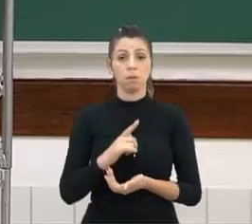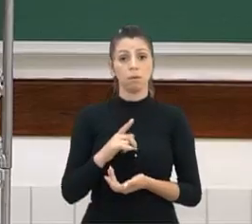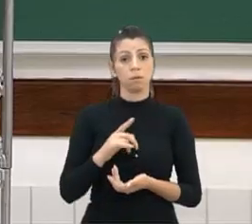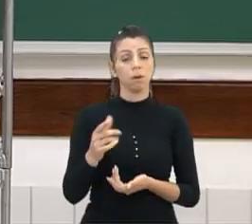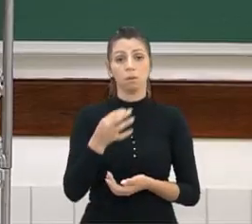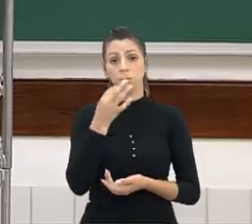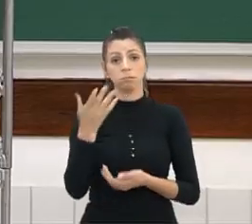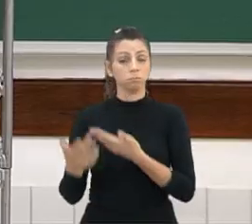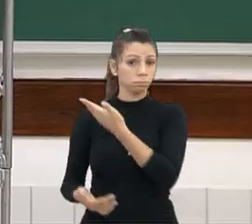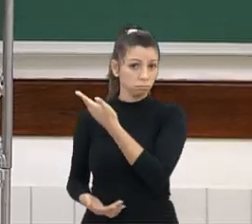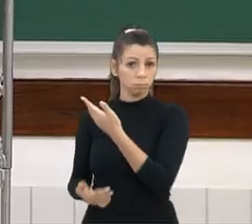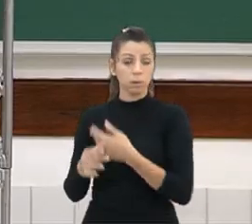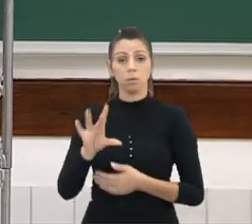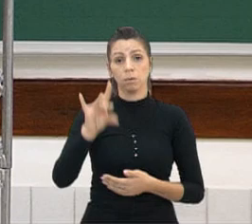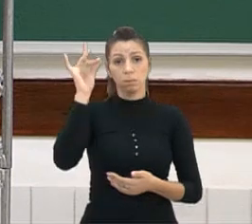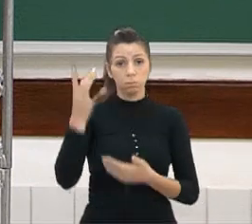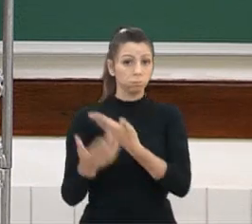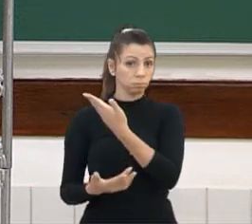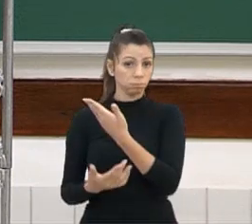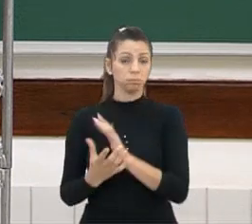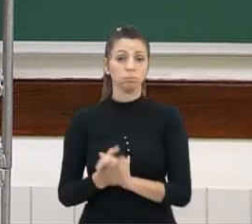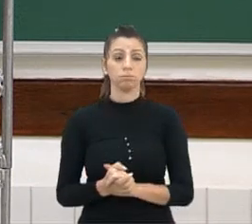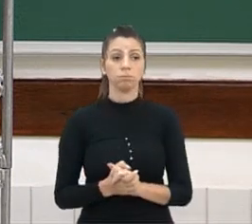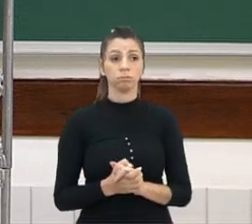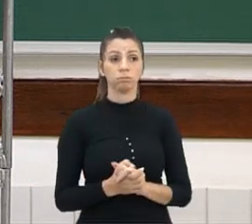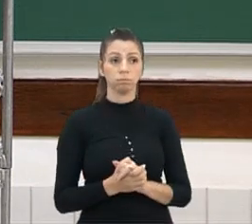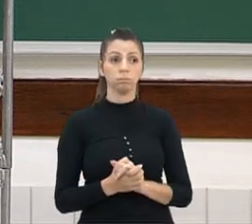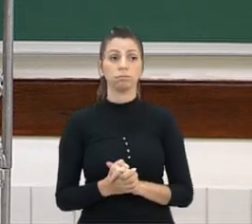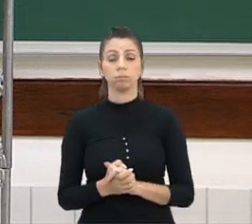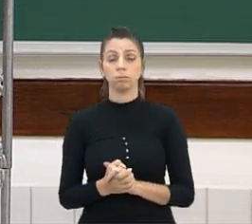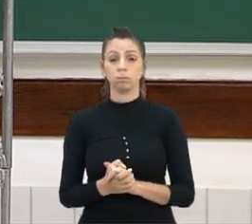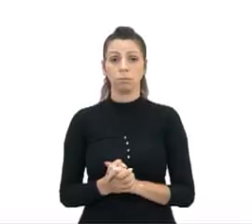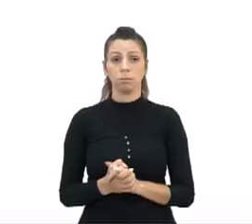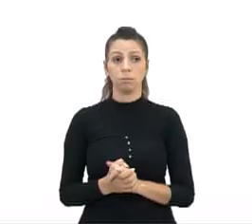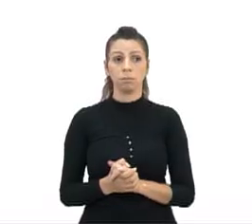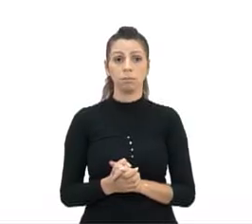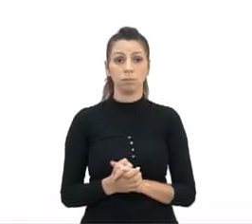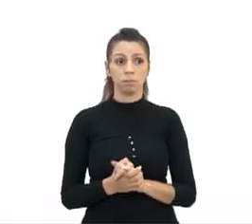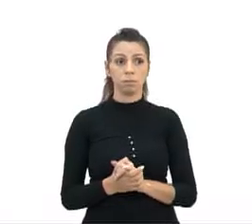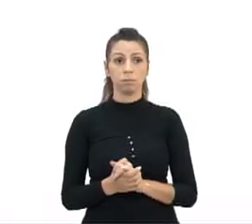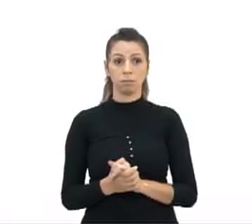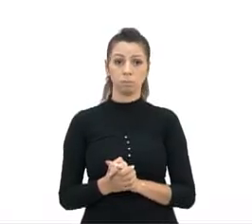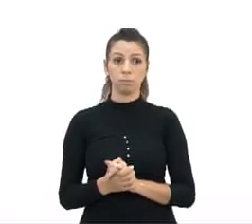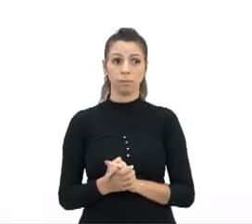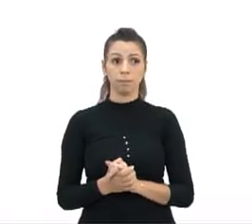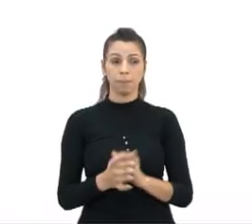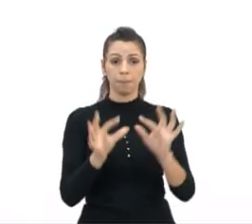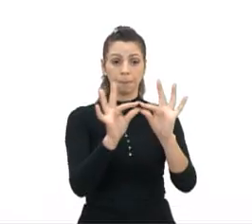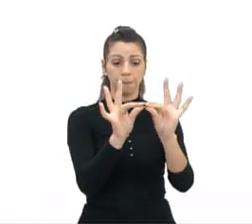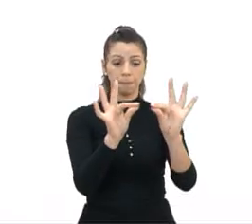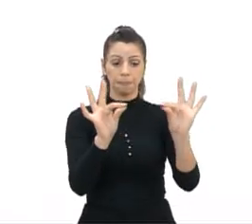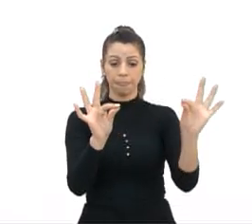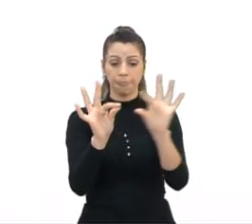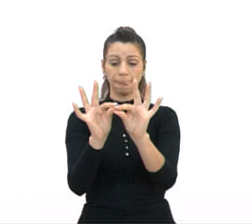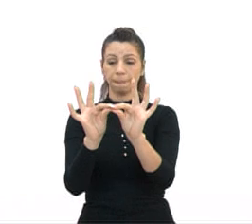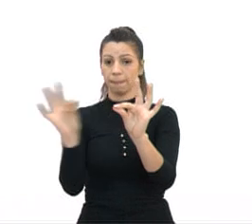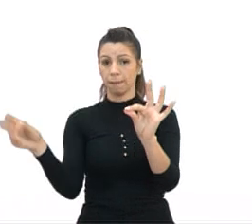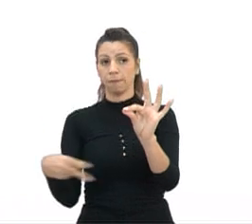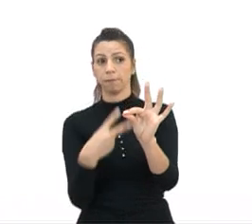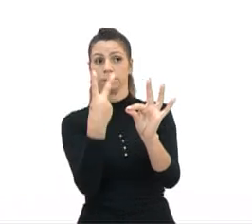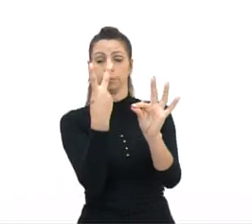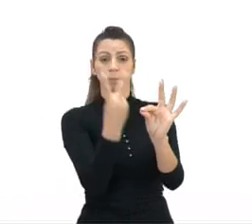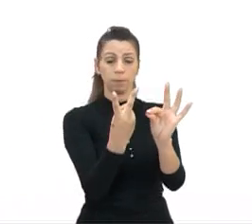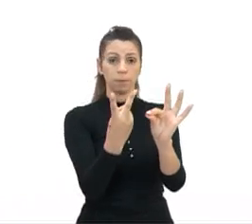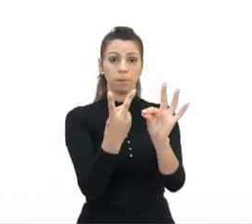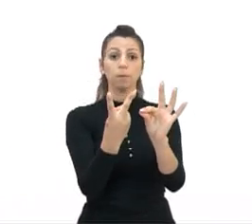opções. Né? Ó, o meu 2x e o meu 3x, ó. Se a minha unidade é isso aqui,